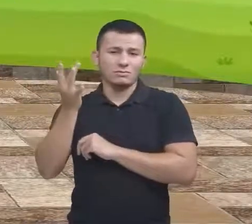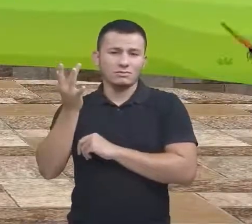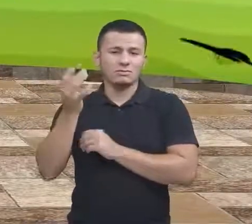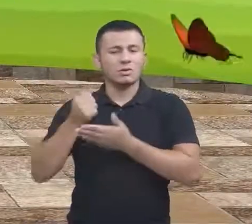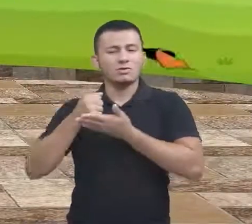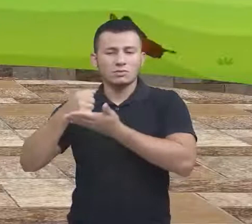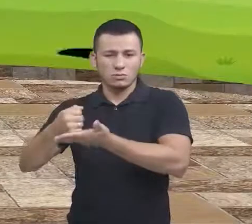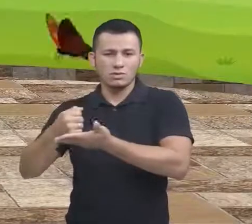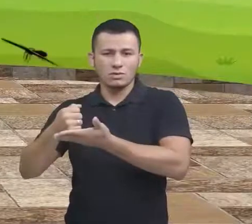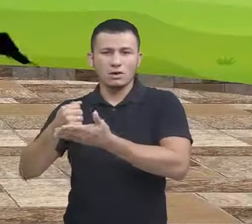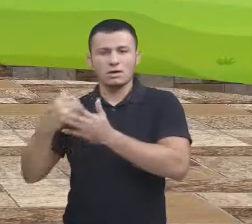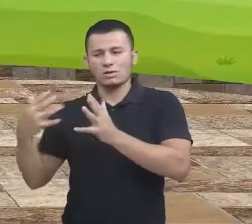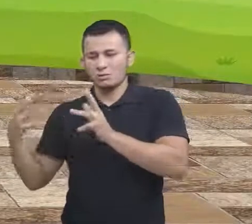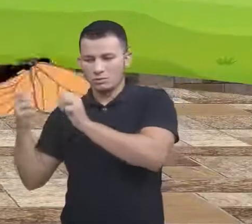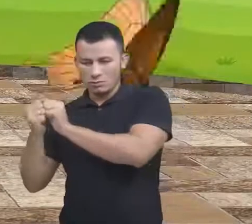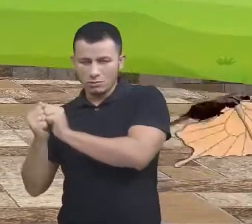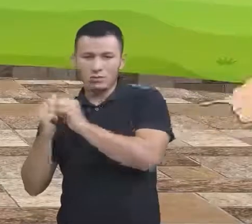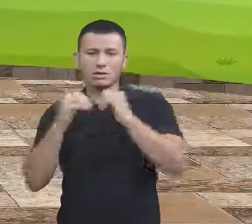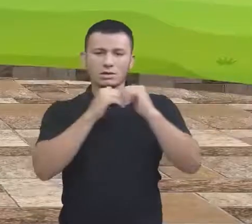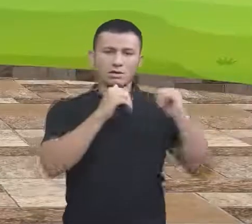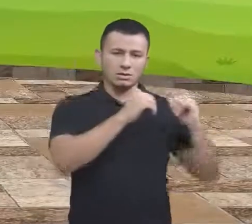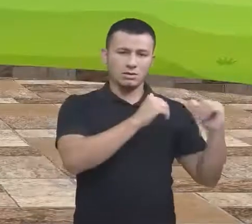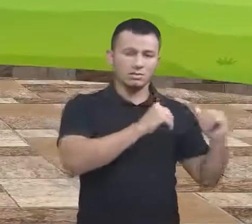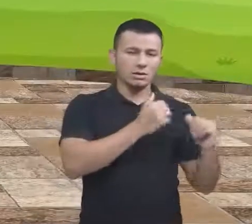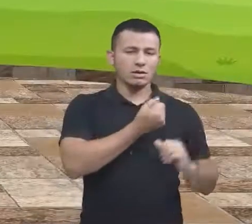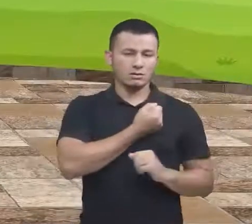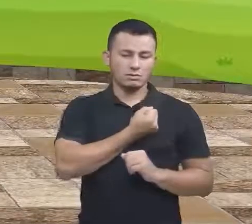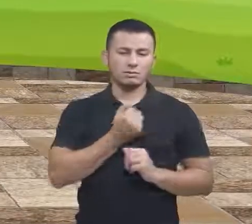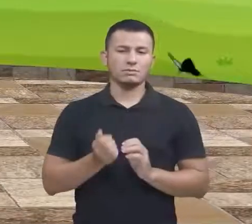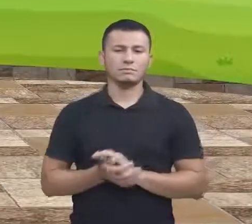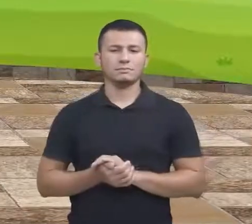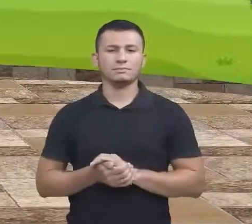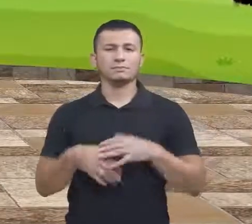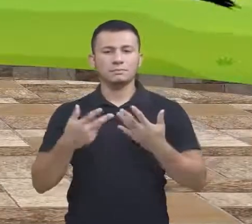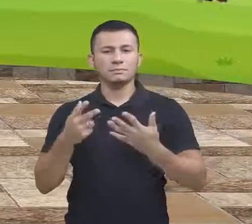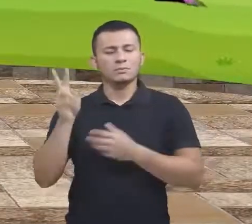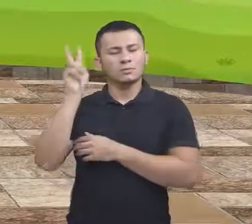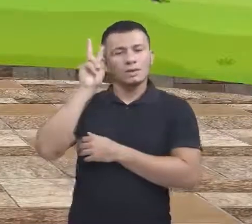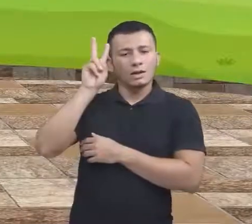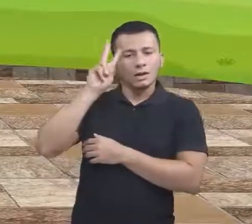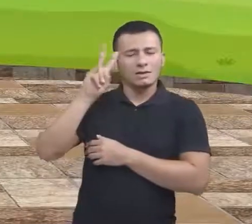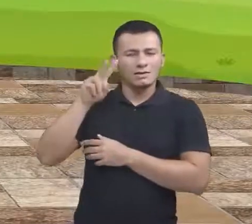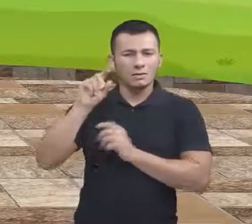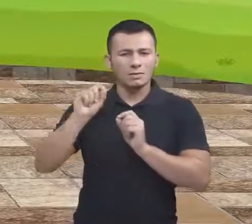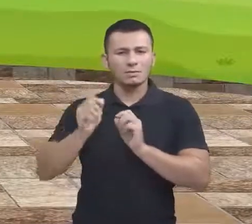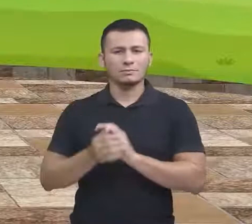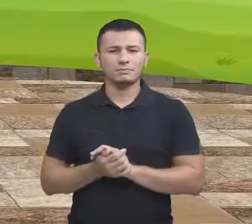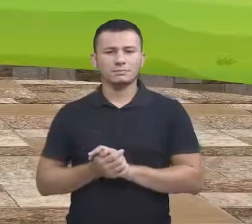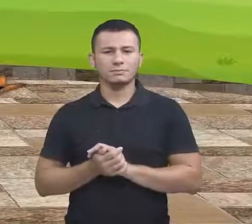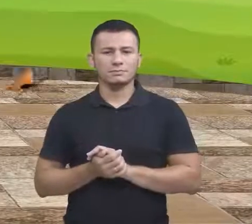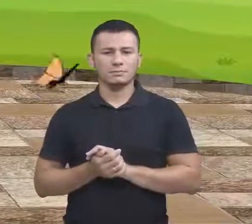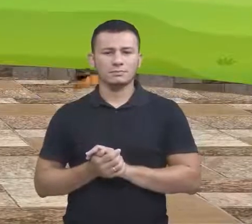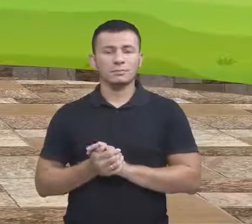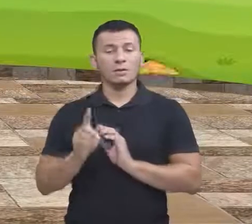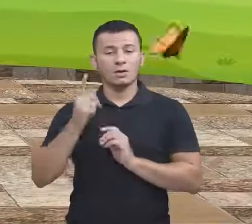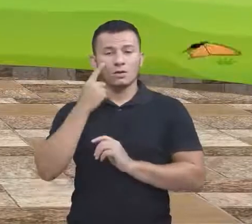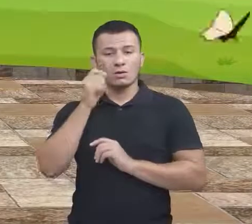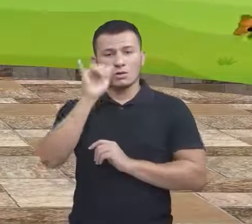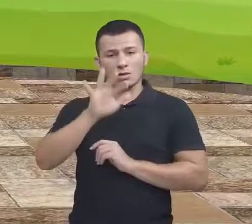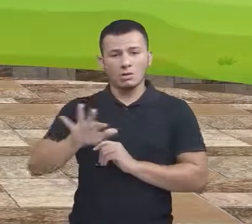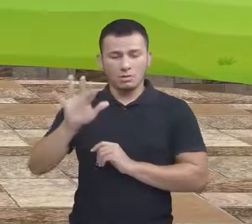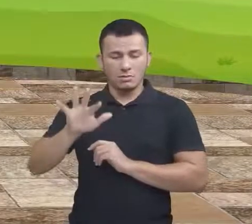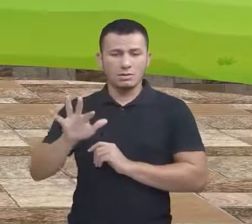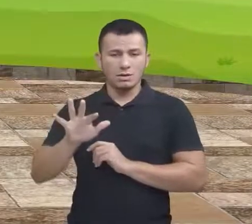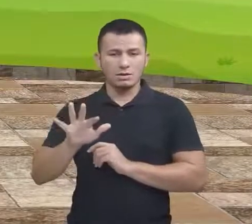decomposição dos números aí só para você já lembrar e a gente vai voltar nas imagens nas